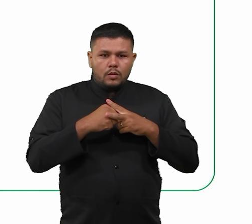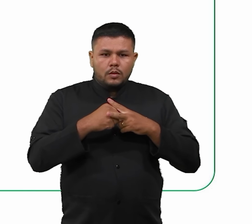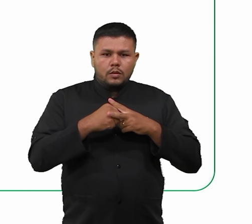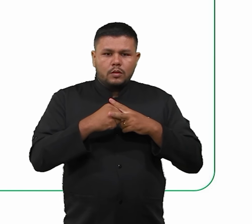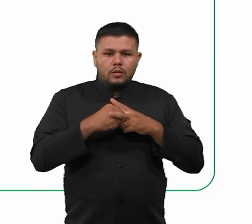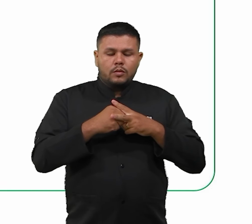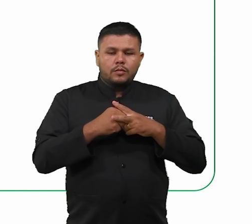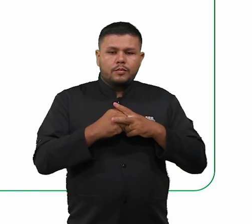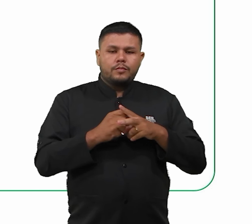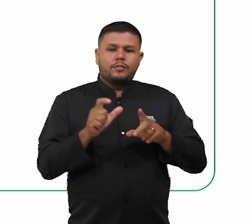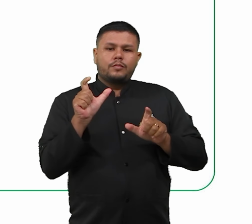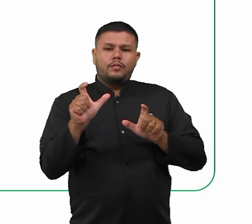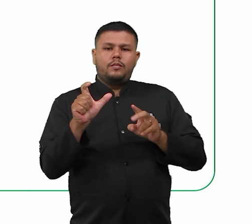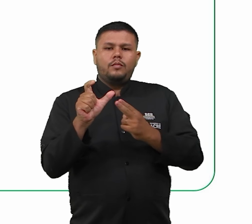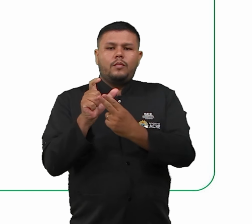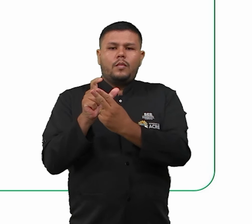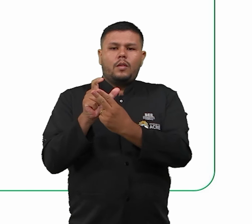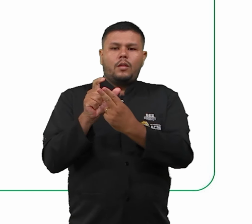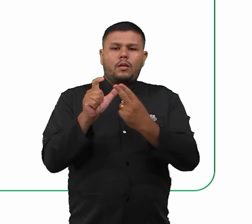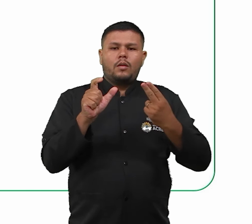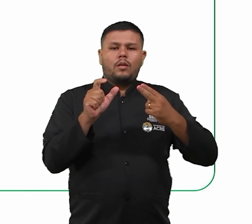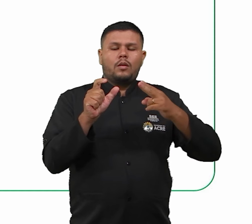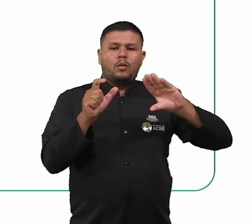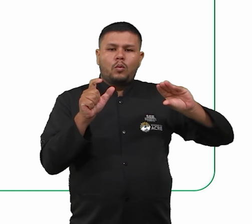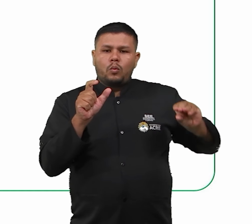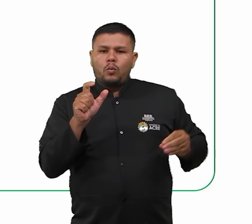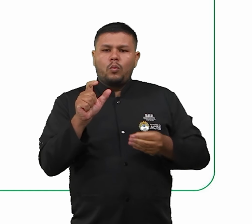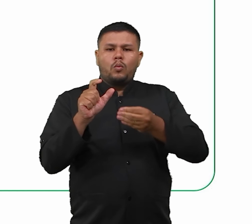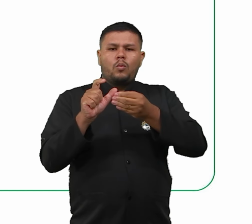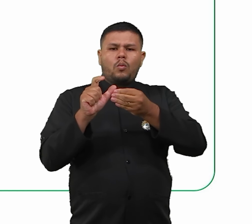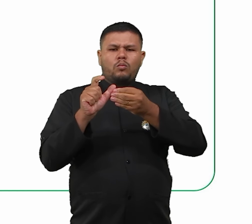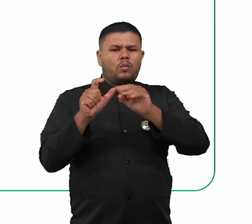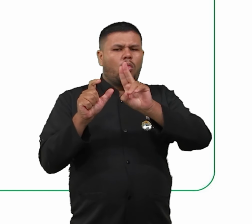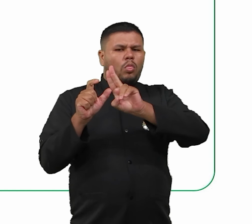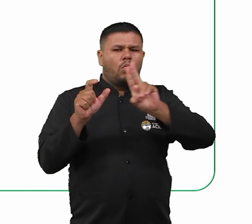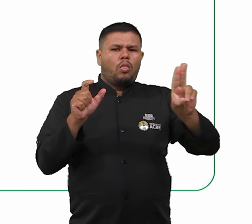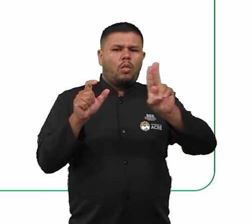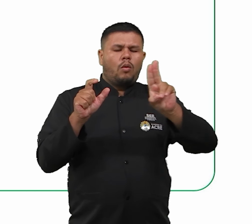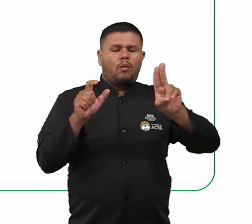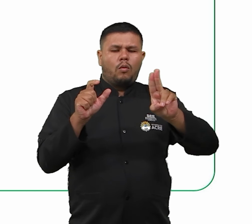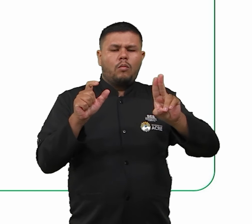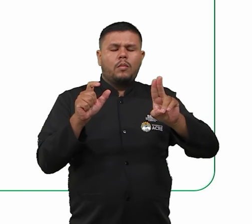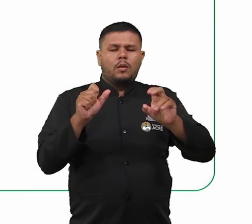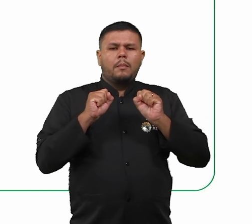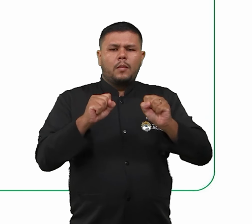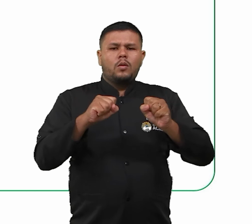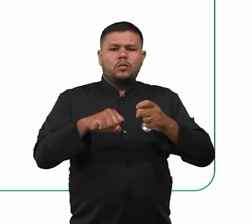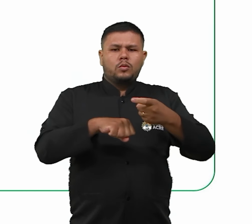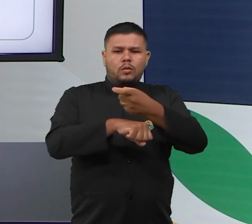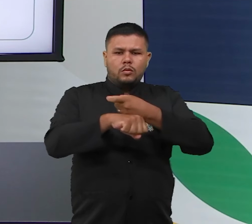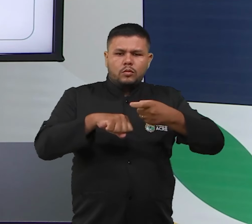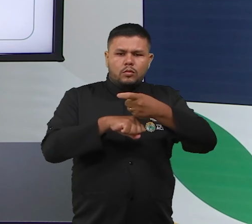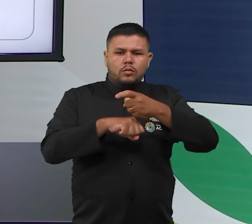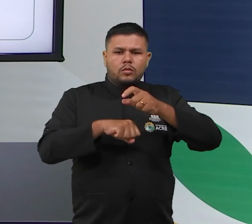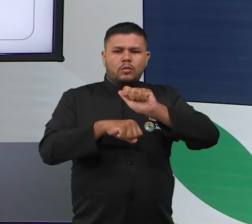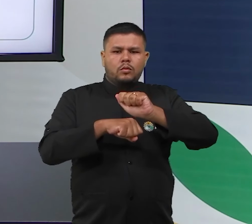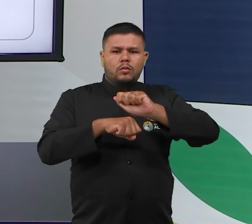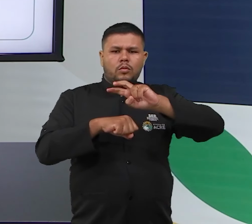nominais, aquelas que têm o objetivo de completar o sentido de um nome, seja ele um adjetivo, um advérbio ou um